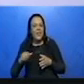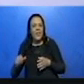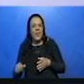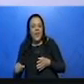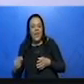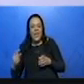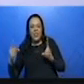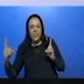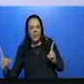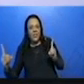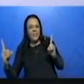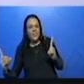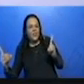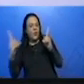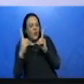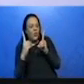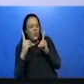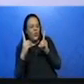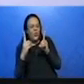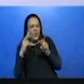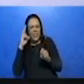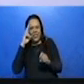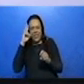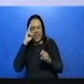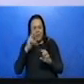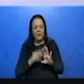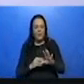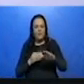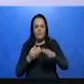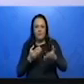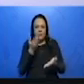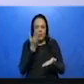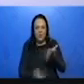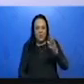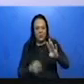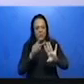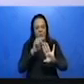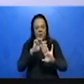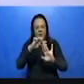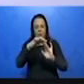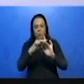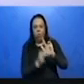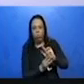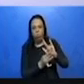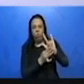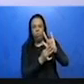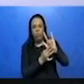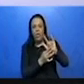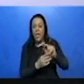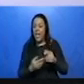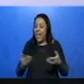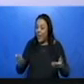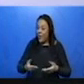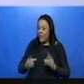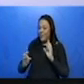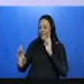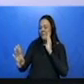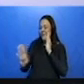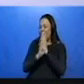dedos. Olha, ele não tinha 2 dedos na mão. Bom, já que você me encontrou, vamos sentar e